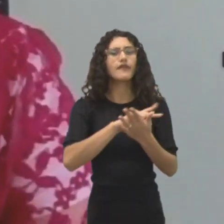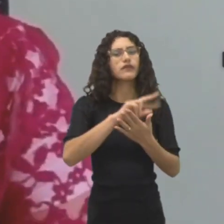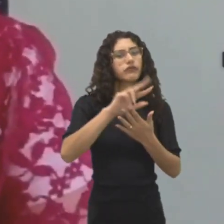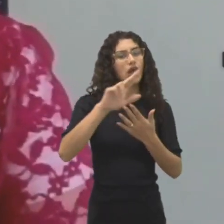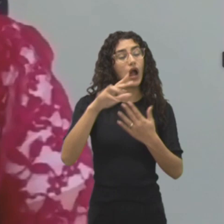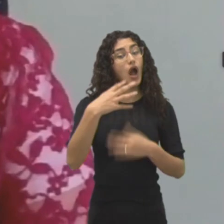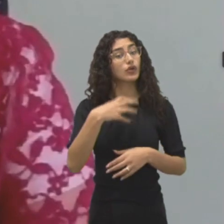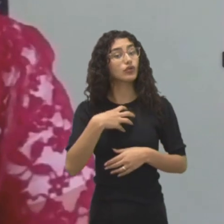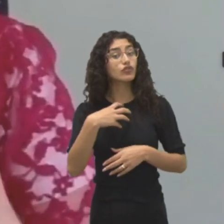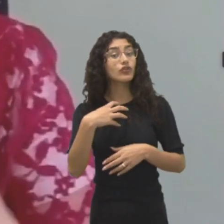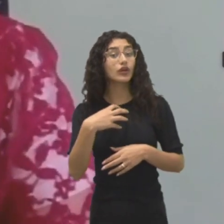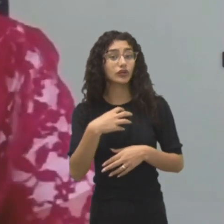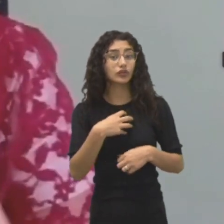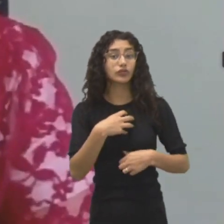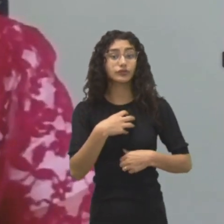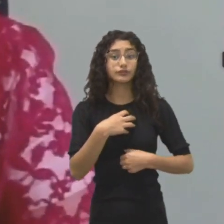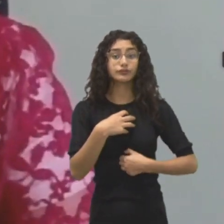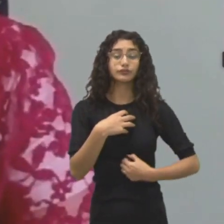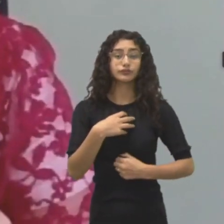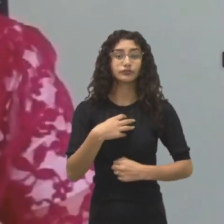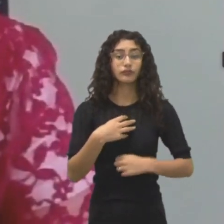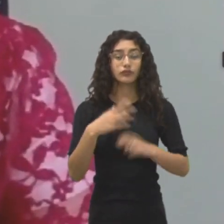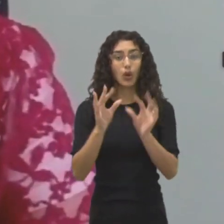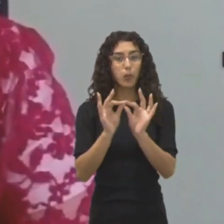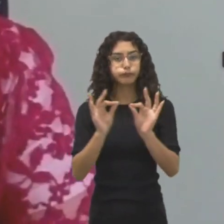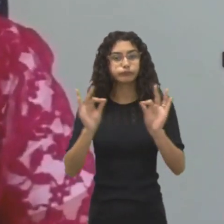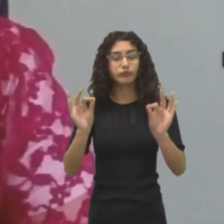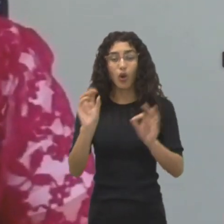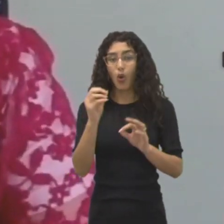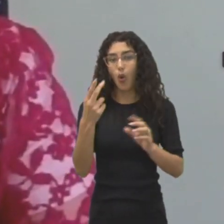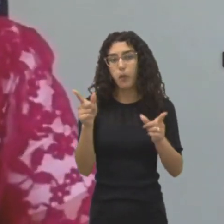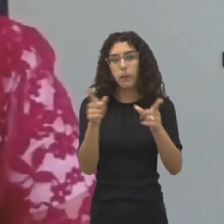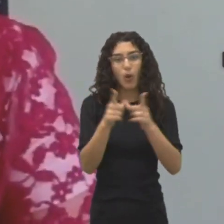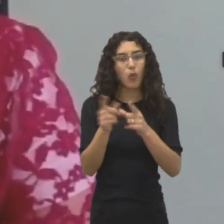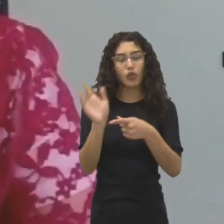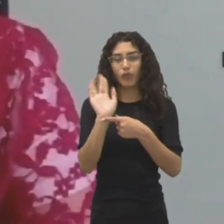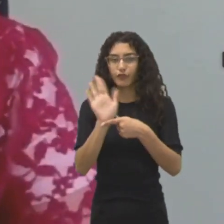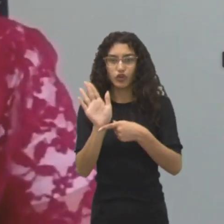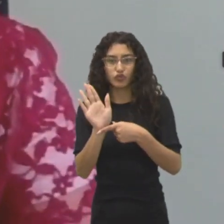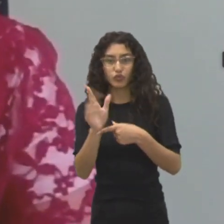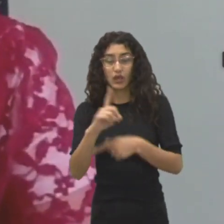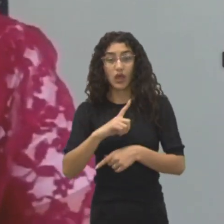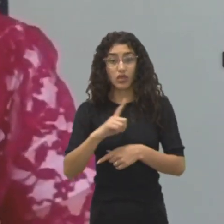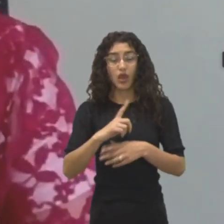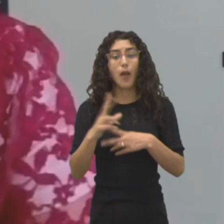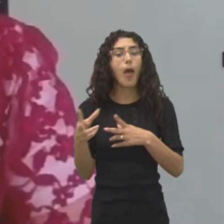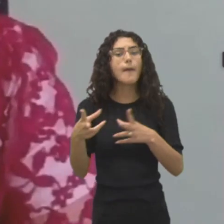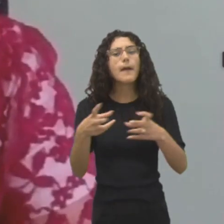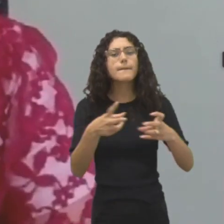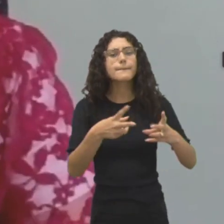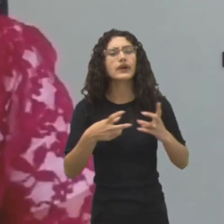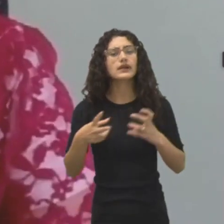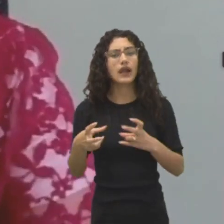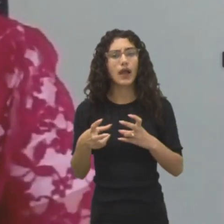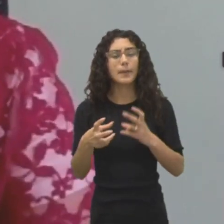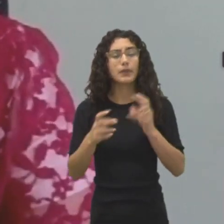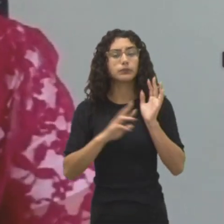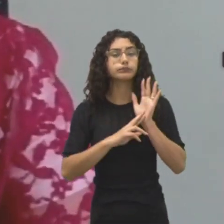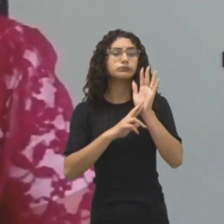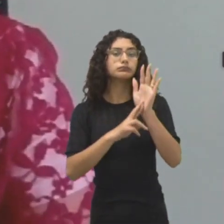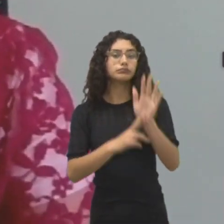intencionalidades de acordo com o curta, longa-metragem ou documentário. Você percebe a intenção